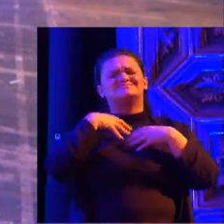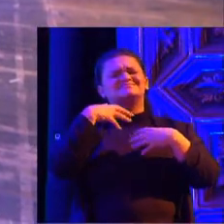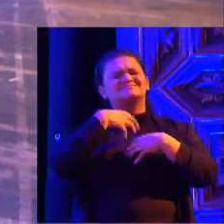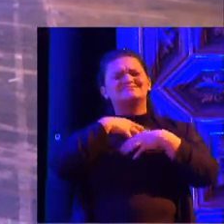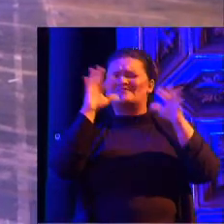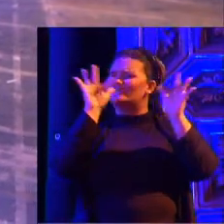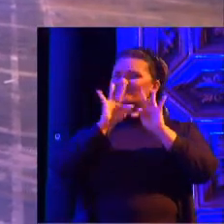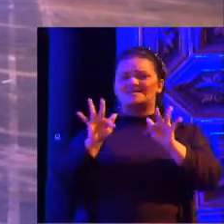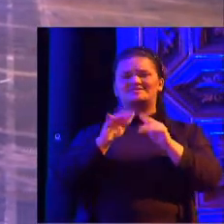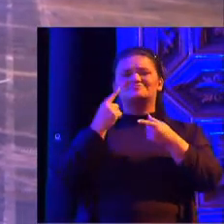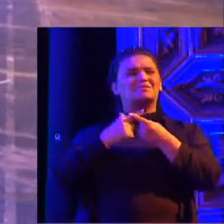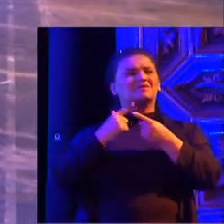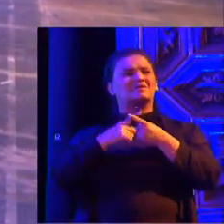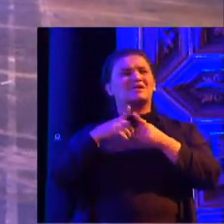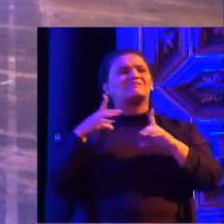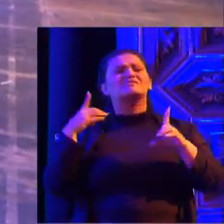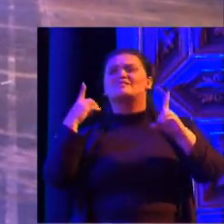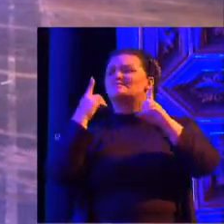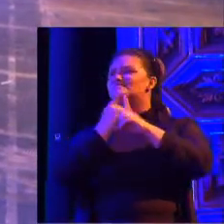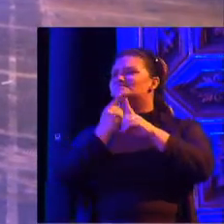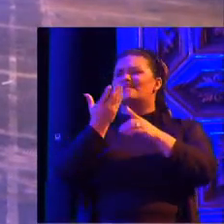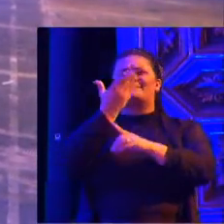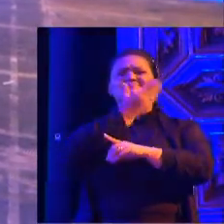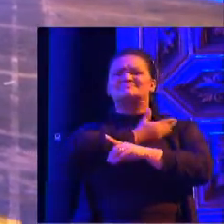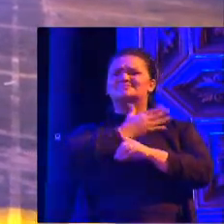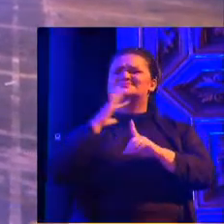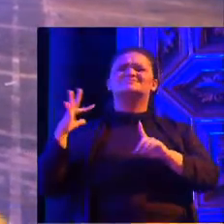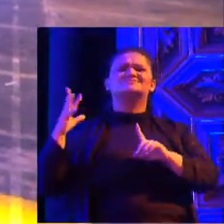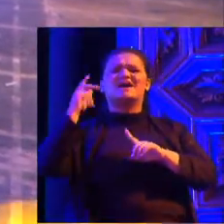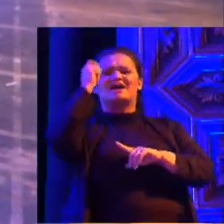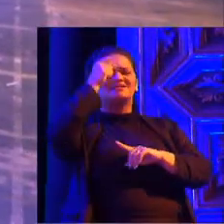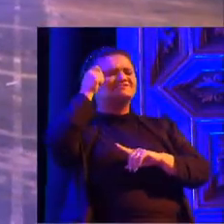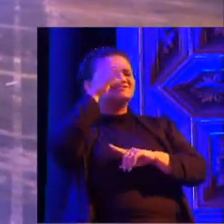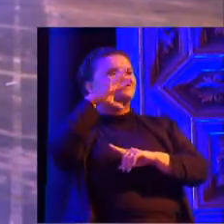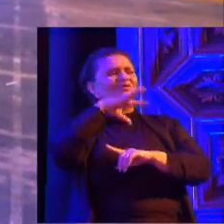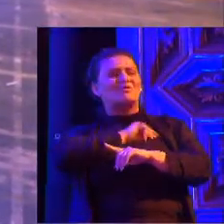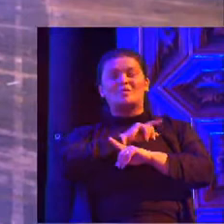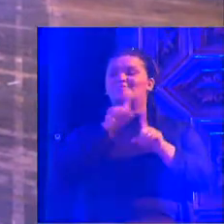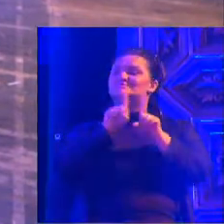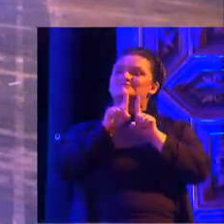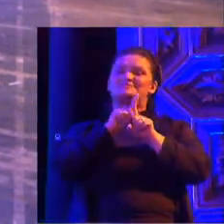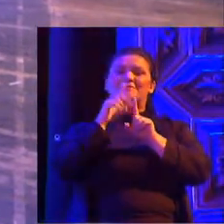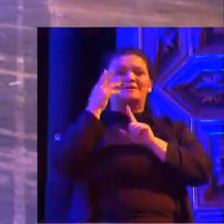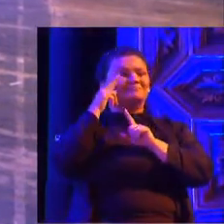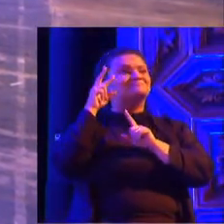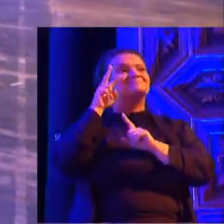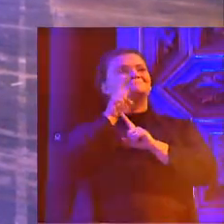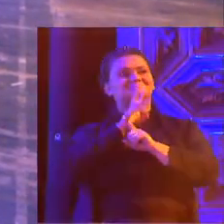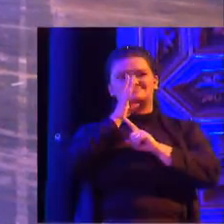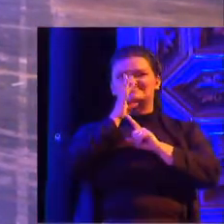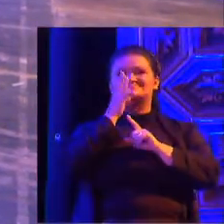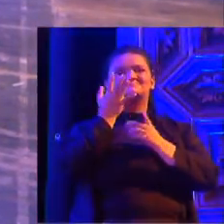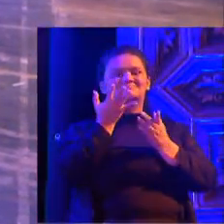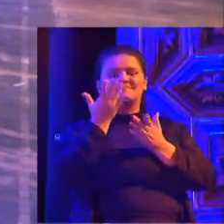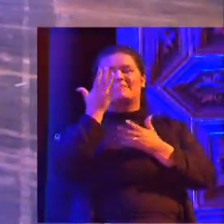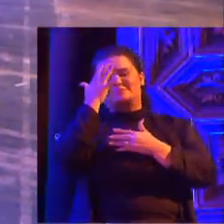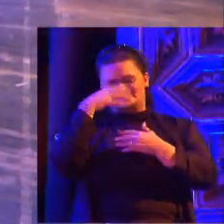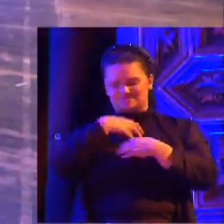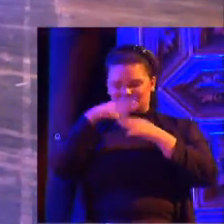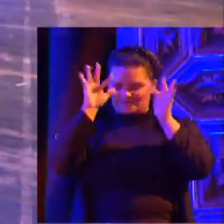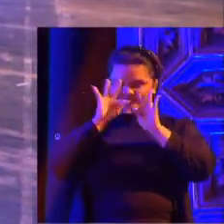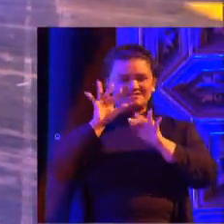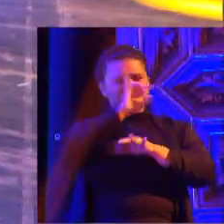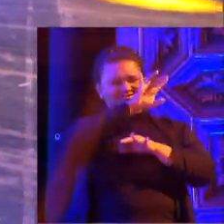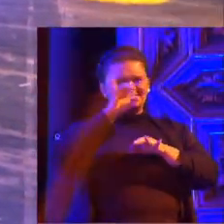isso, porque eu ia encontrar amigos, artistas que eu amo e que admiro. Eu estou muito feliz por cada